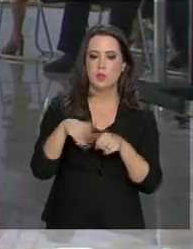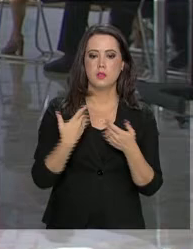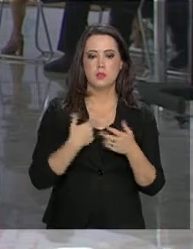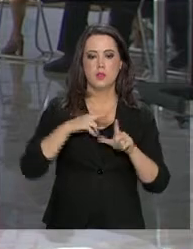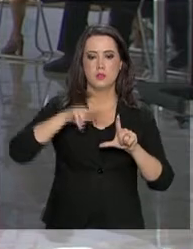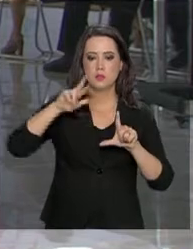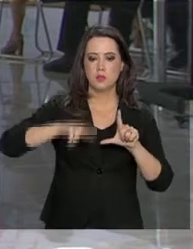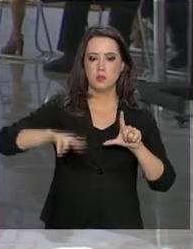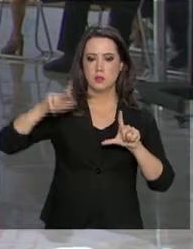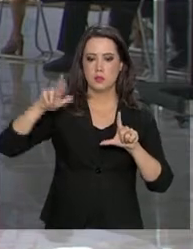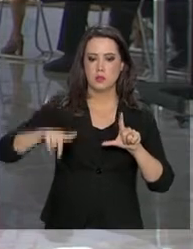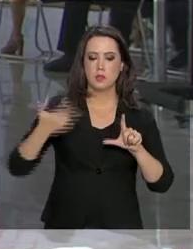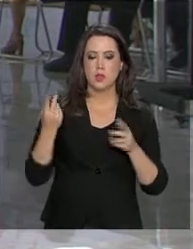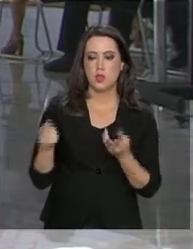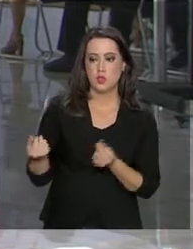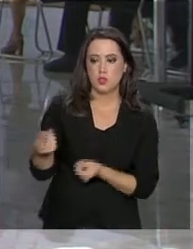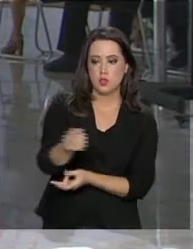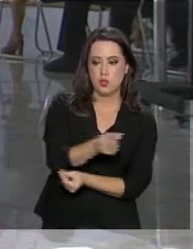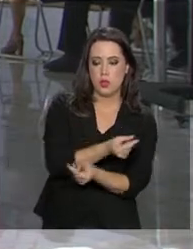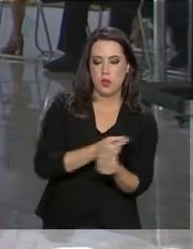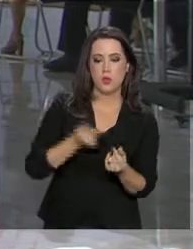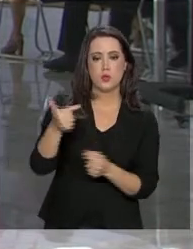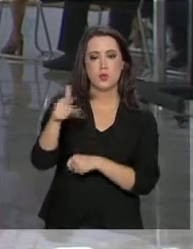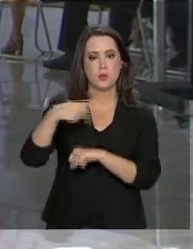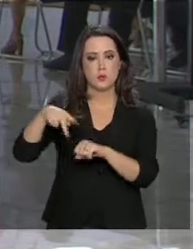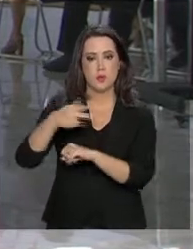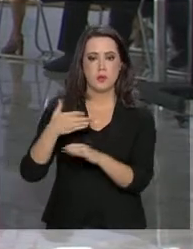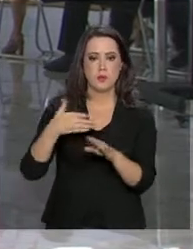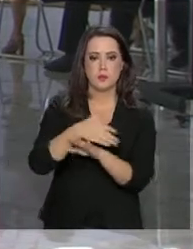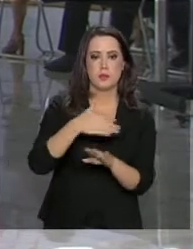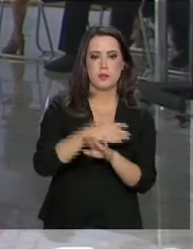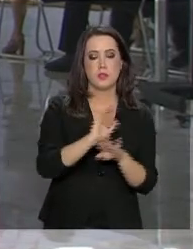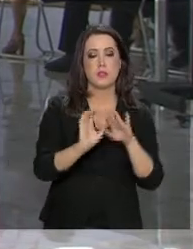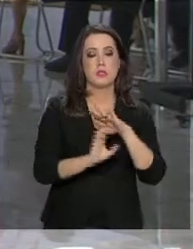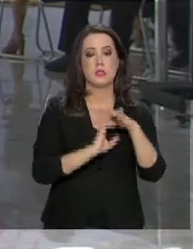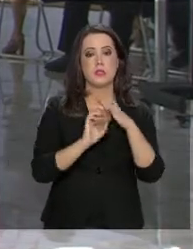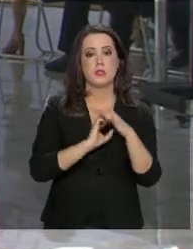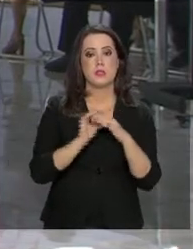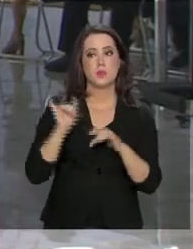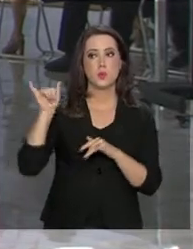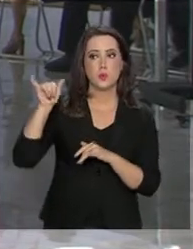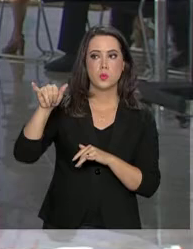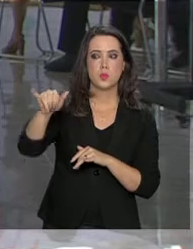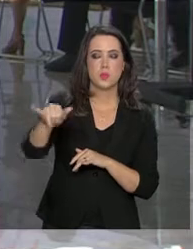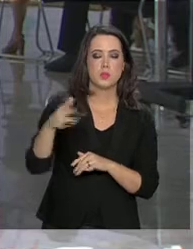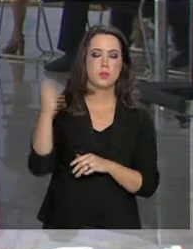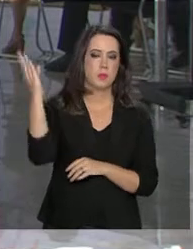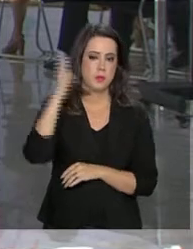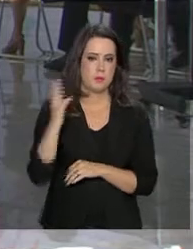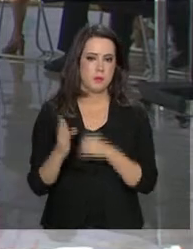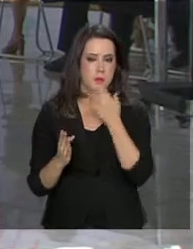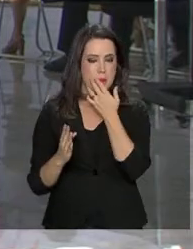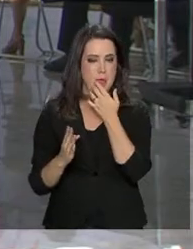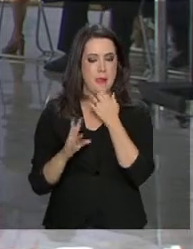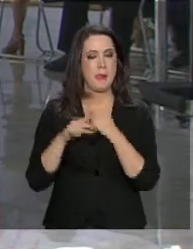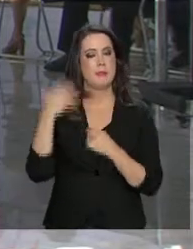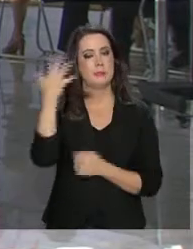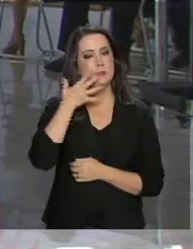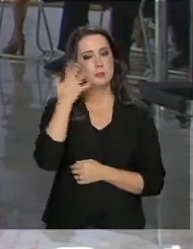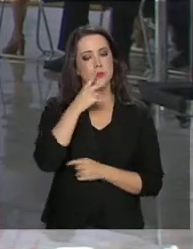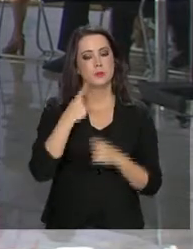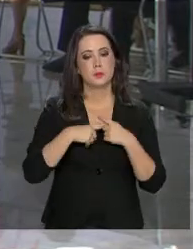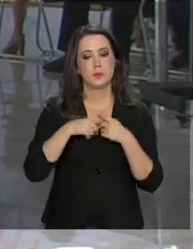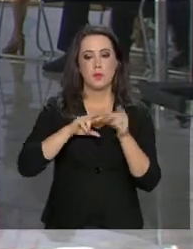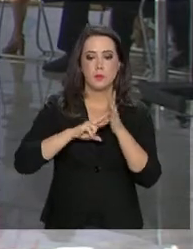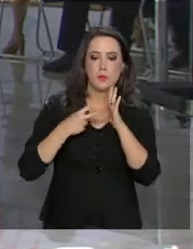flexibilização de capital estrangeiro nas empresas aéreas brasileiras eliseu padilha explicou que a medida se refere